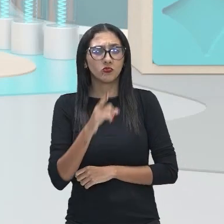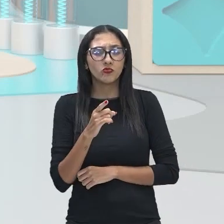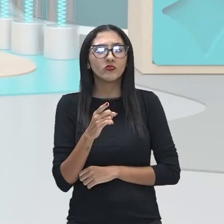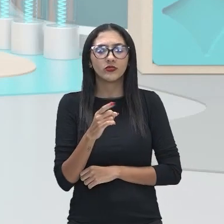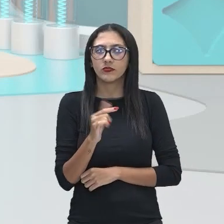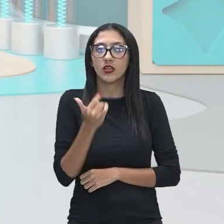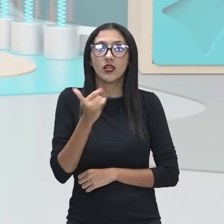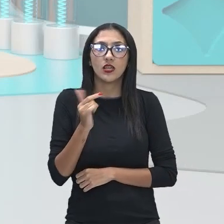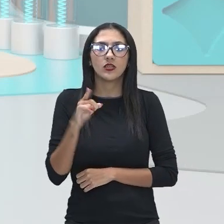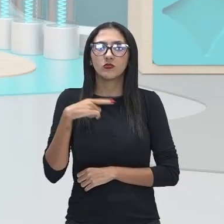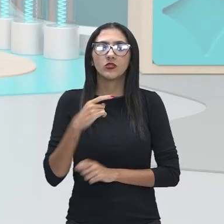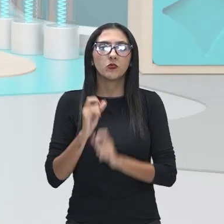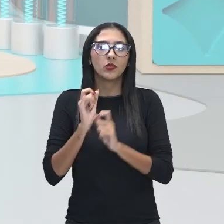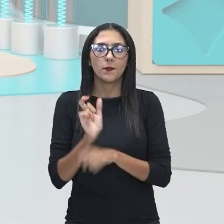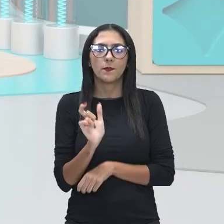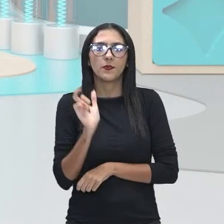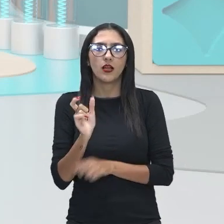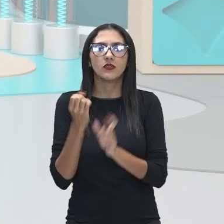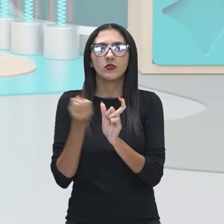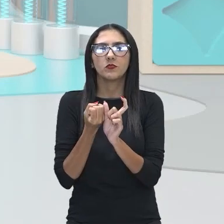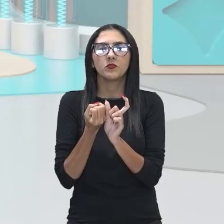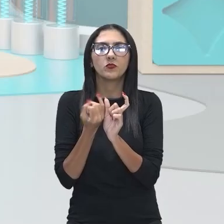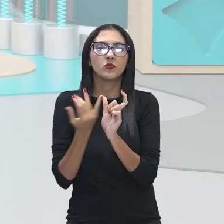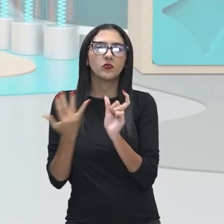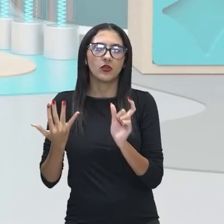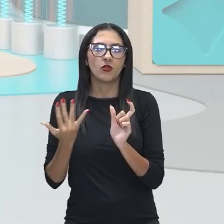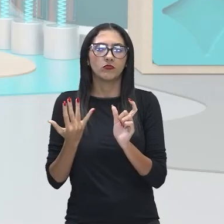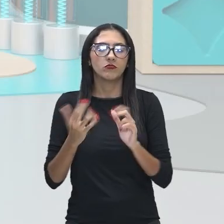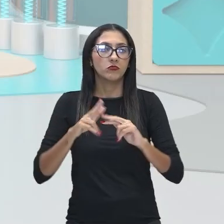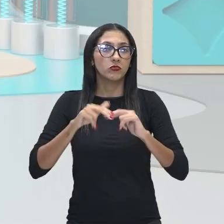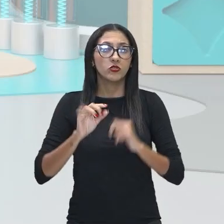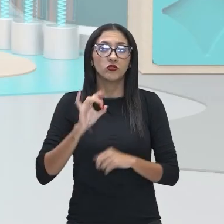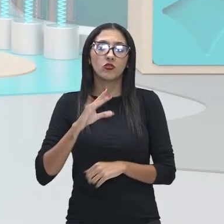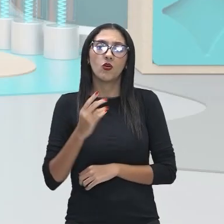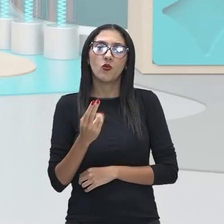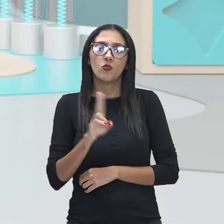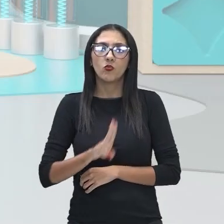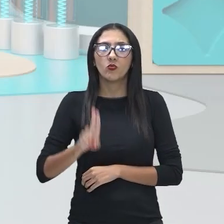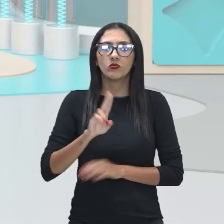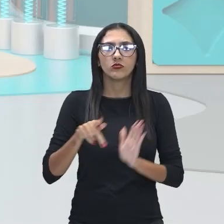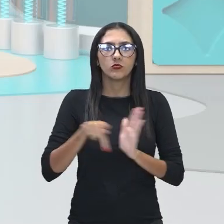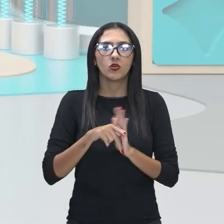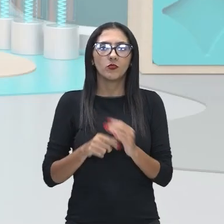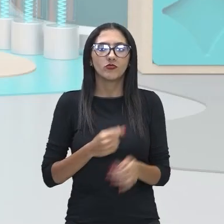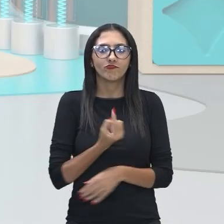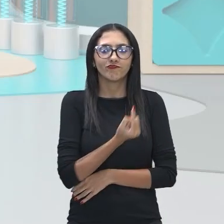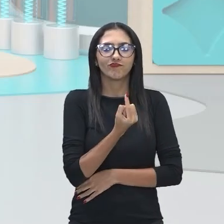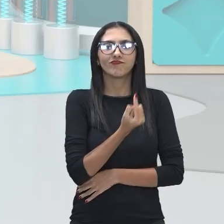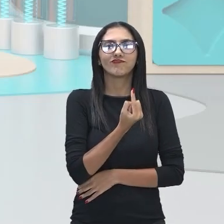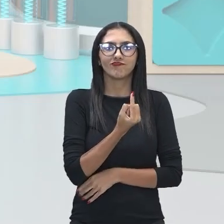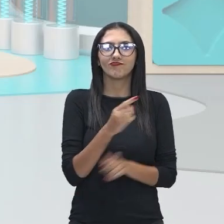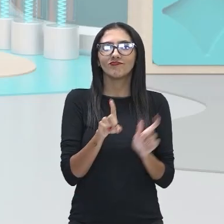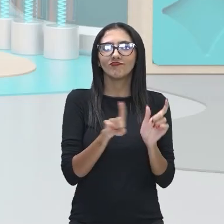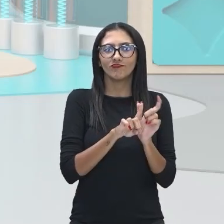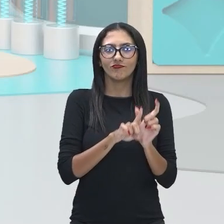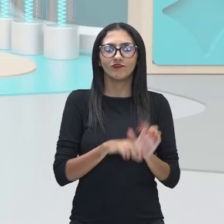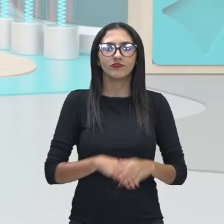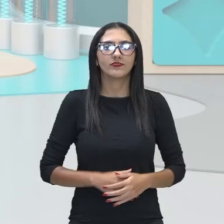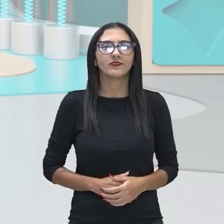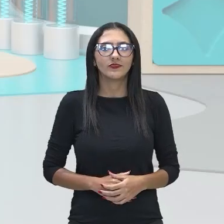no plural, por isso usamos apenas na forma singular.